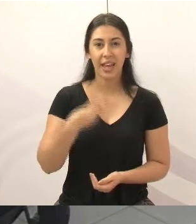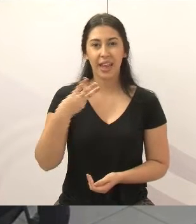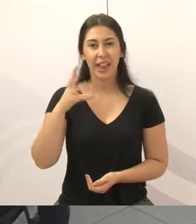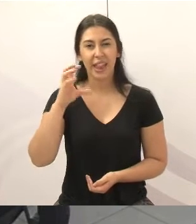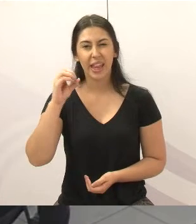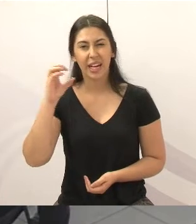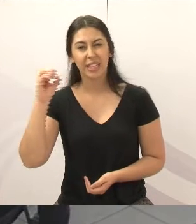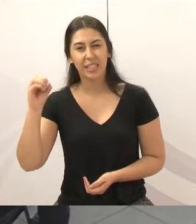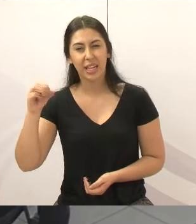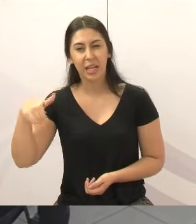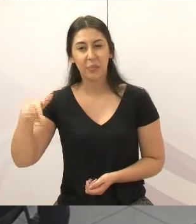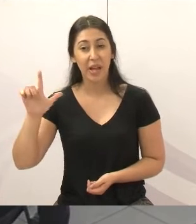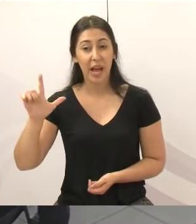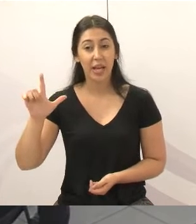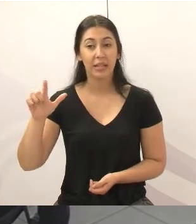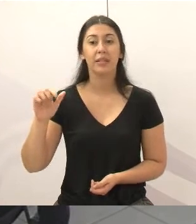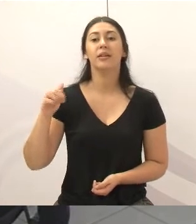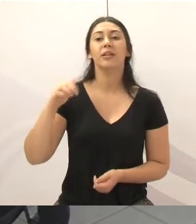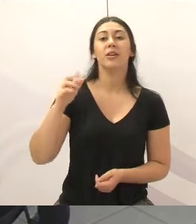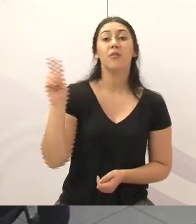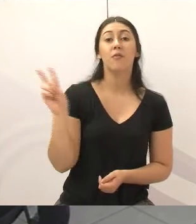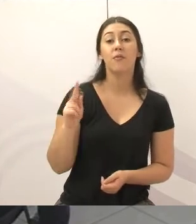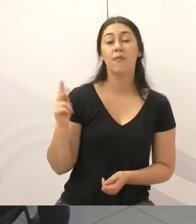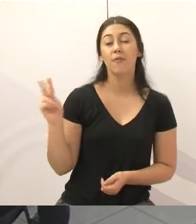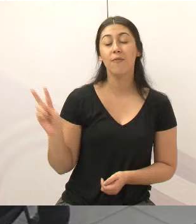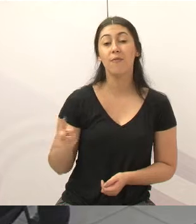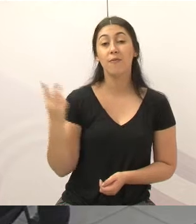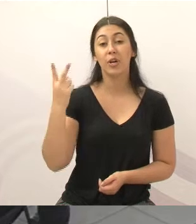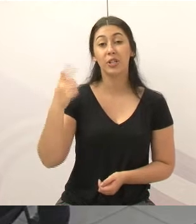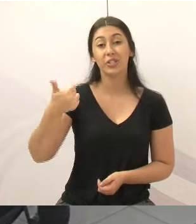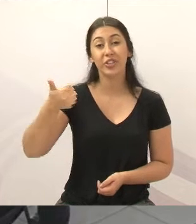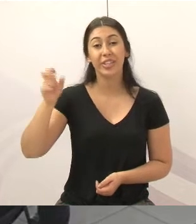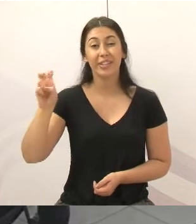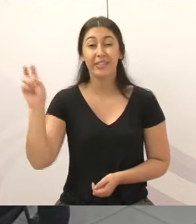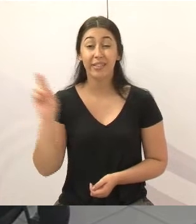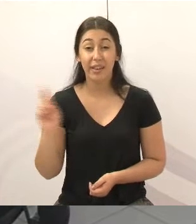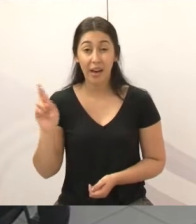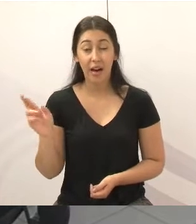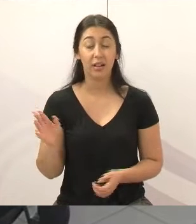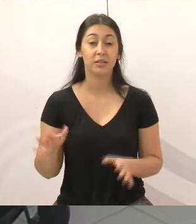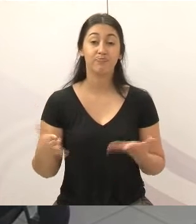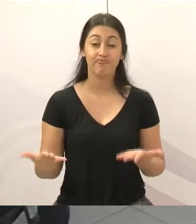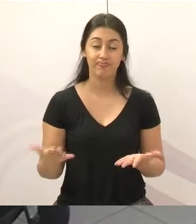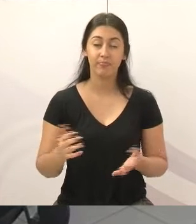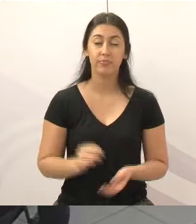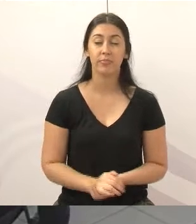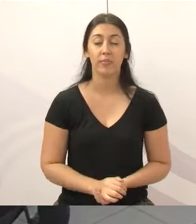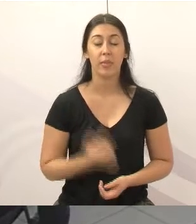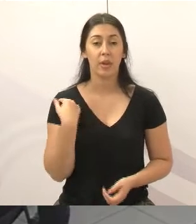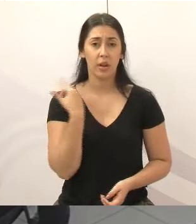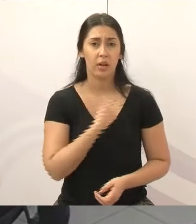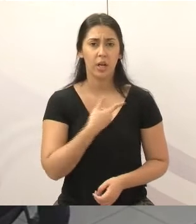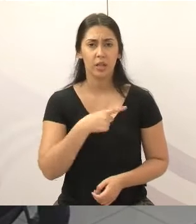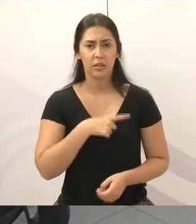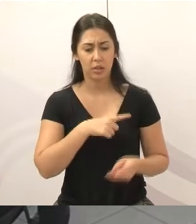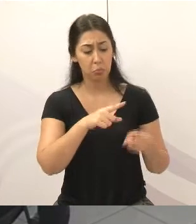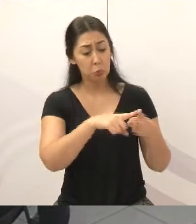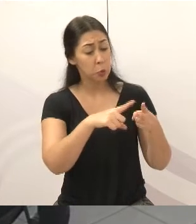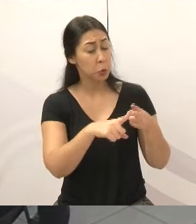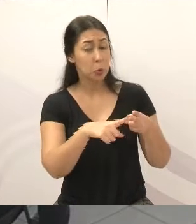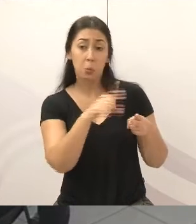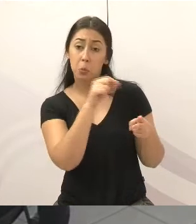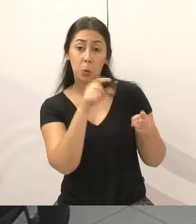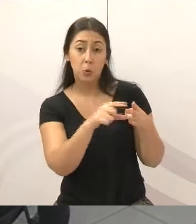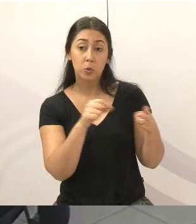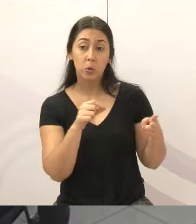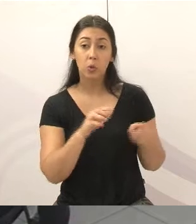né? Então aqui você já pega duas questões que a gente pode ajudar a agregar e fazer uma boa lei.